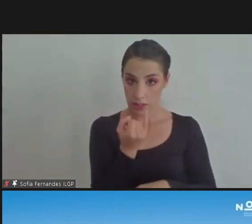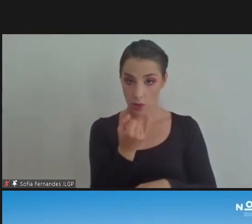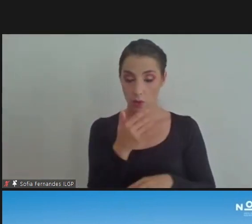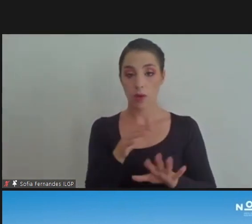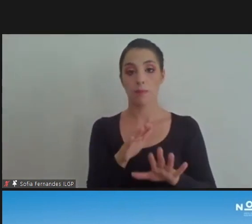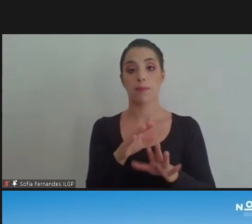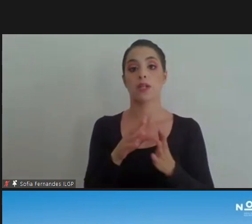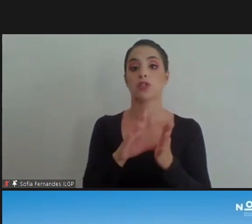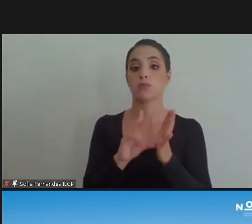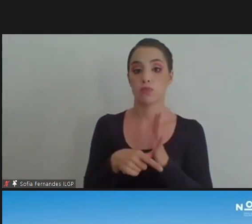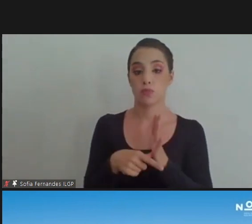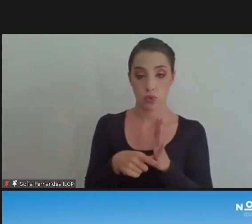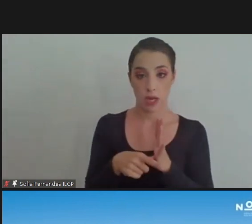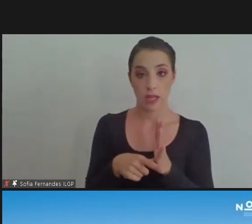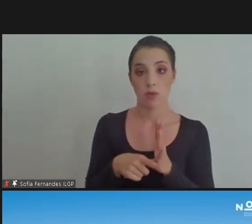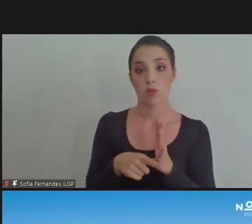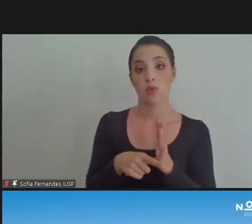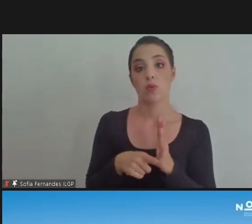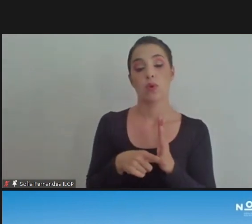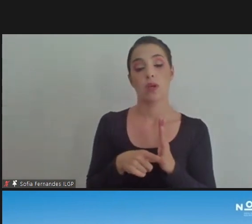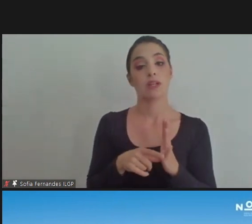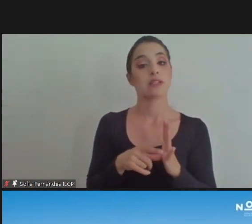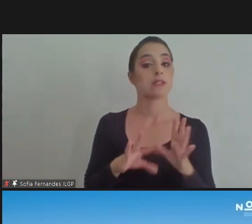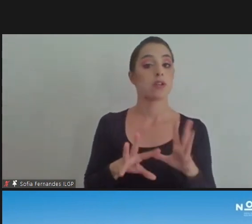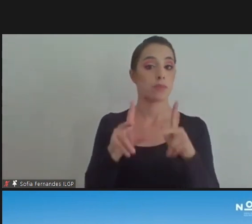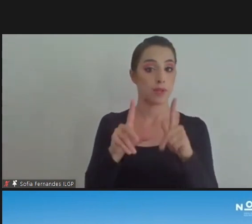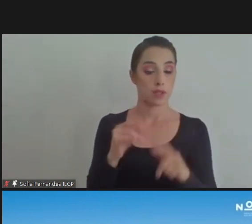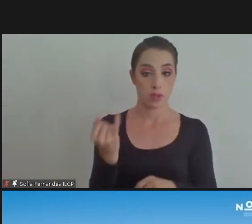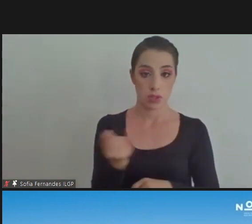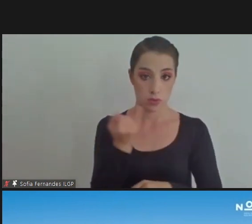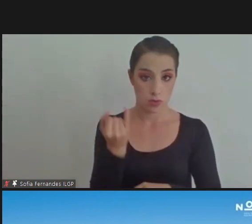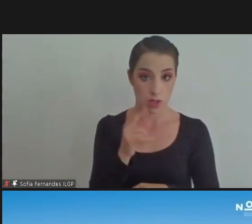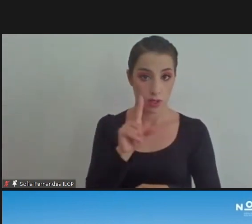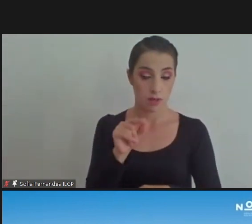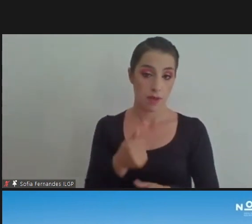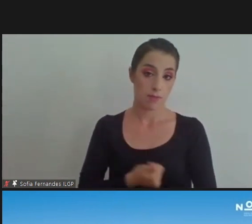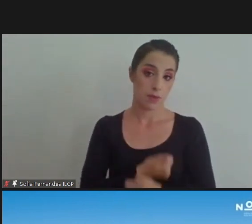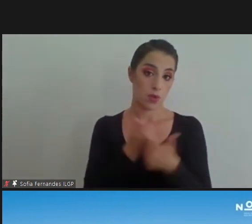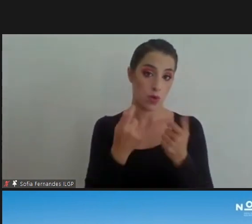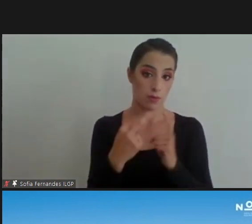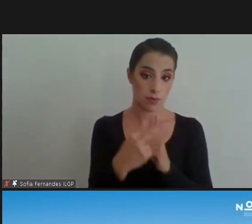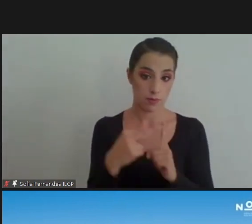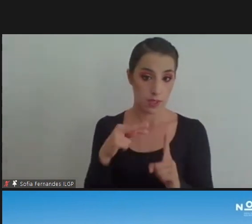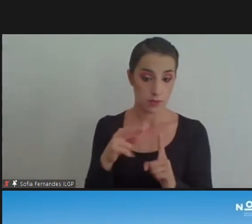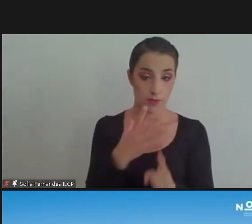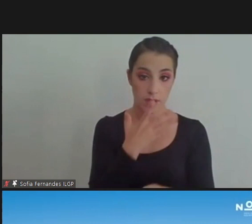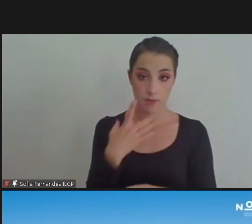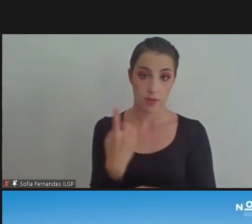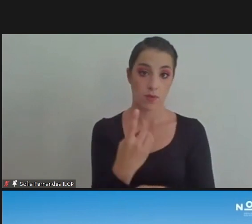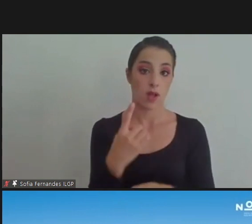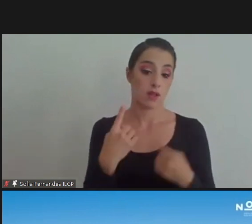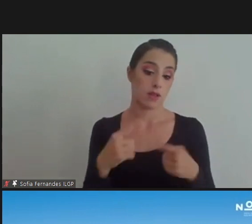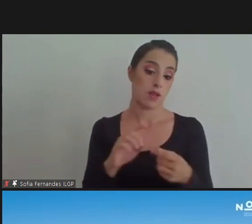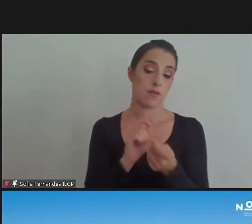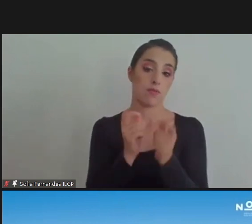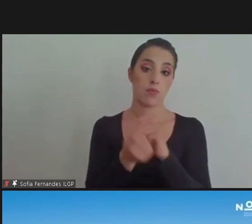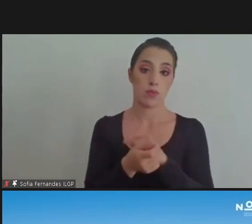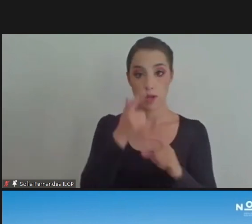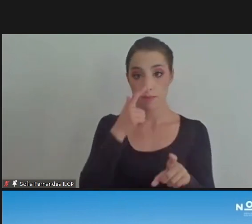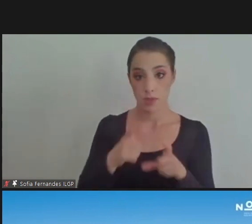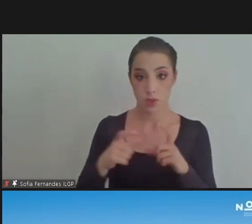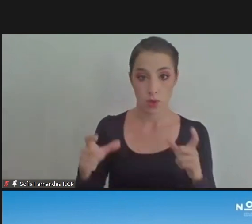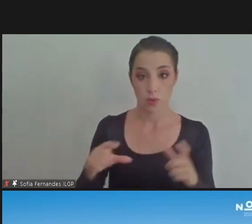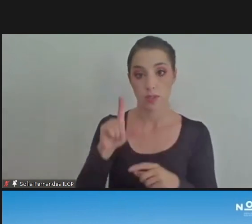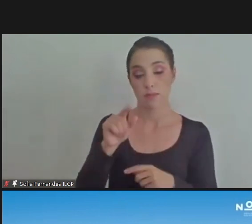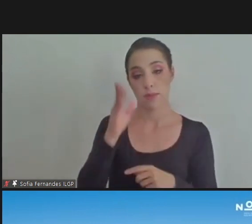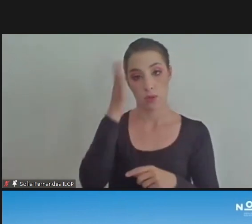de desenvolvimento institucional também olham para a perspectiva individual, porque é transformando as pessoas, desenvolvendo a competência